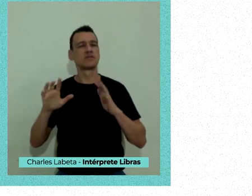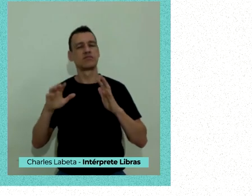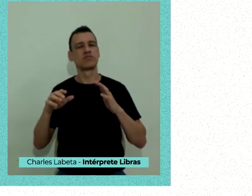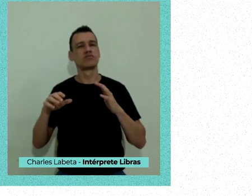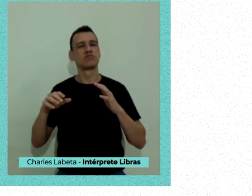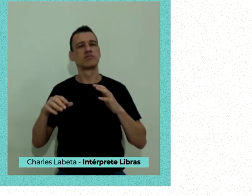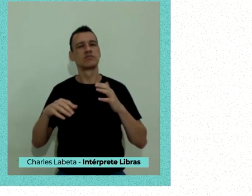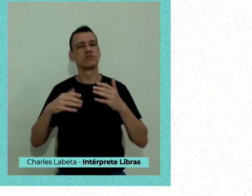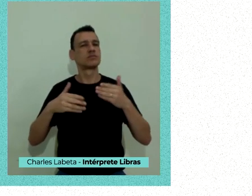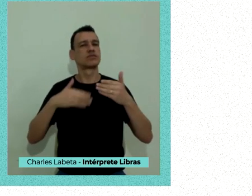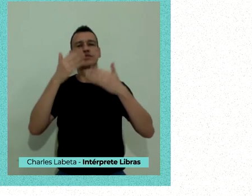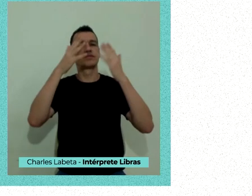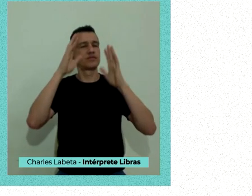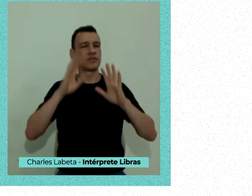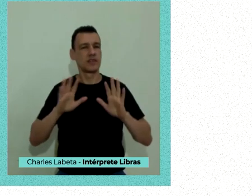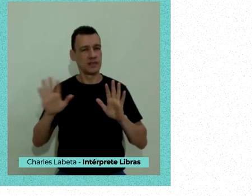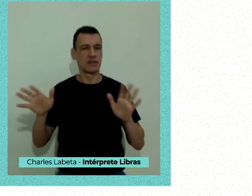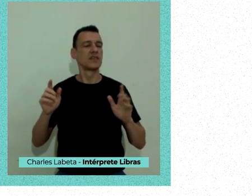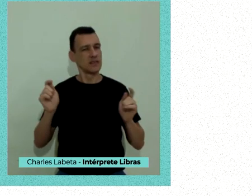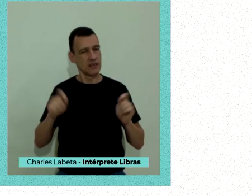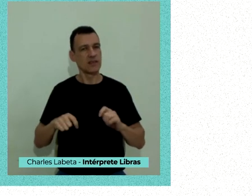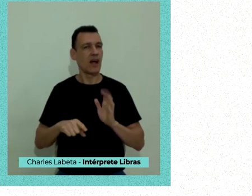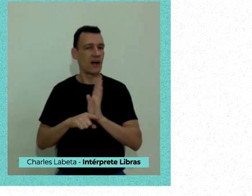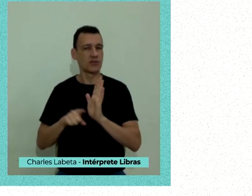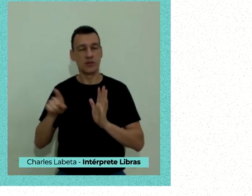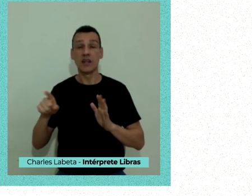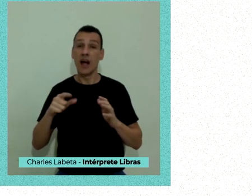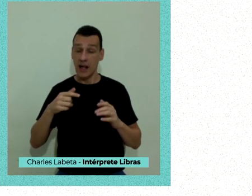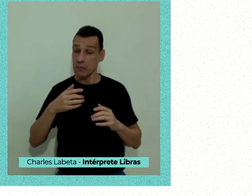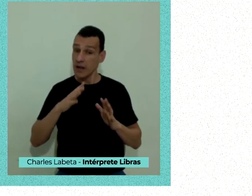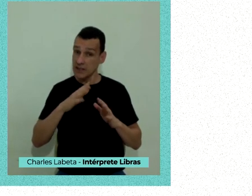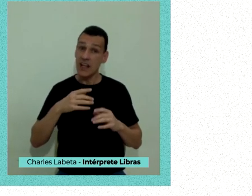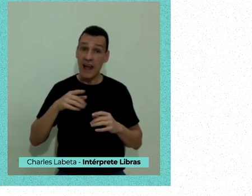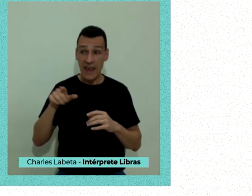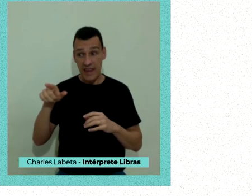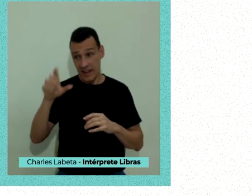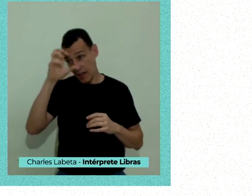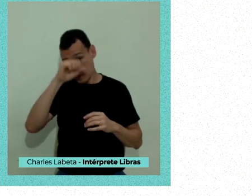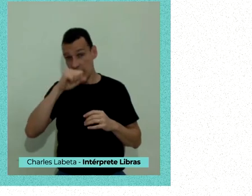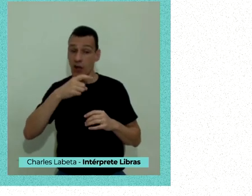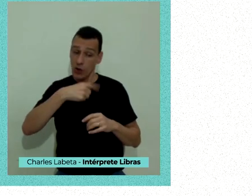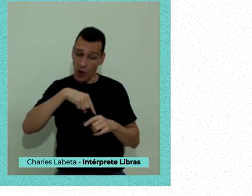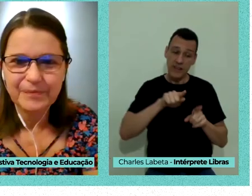aprender muito. A disponibilidade de aprender tem que ser nossa nessa construção.